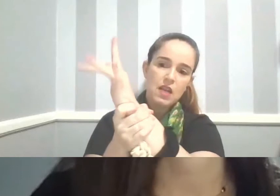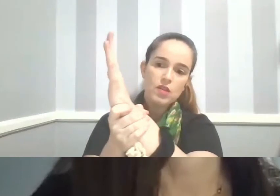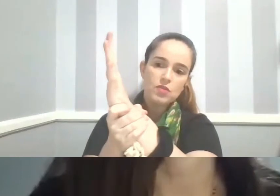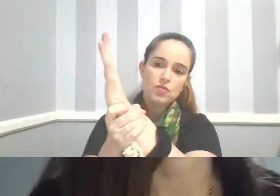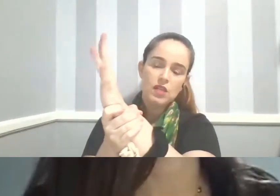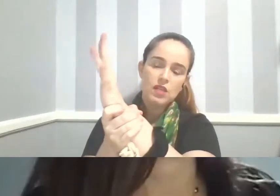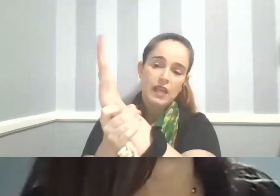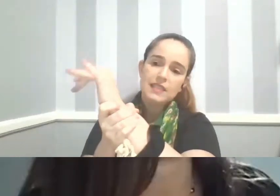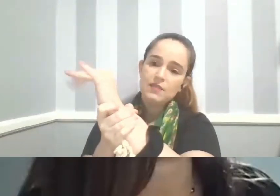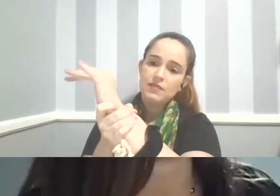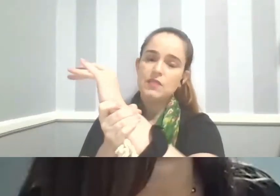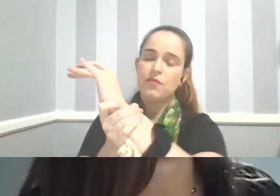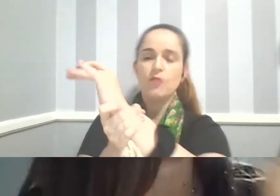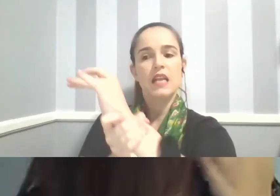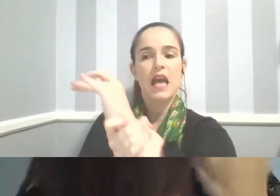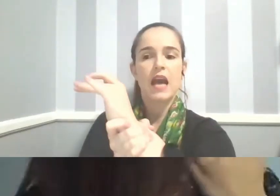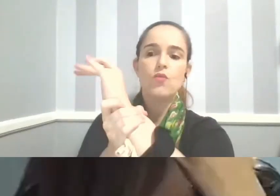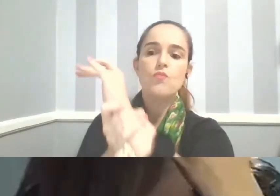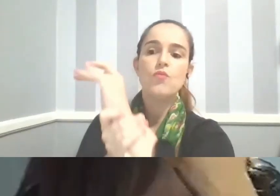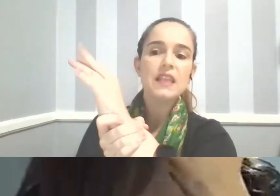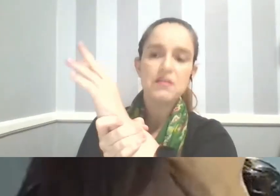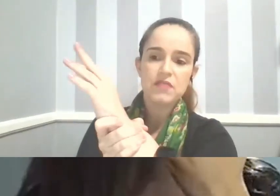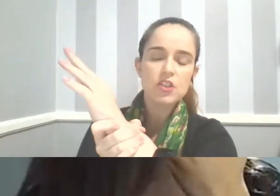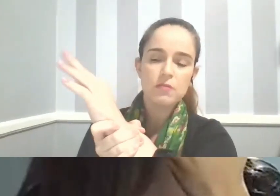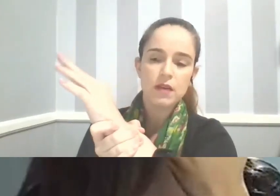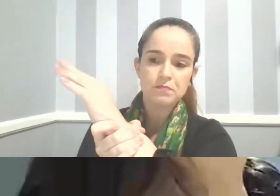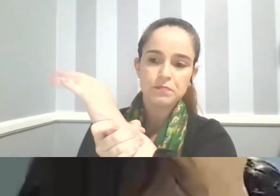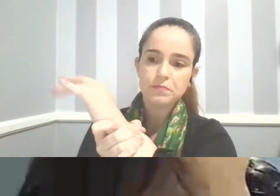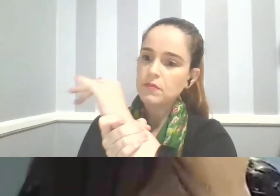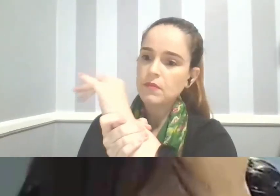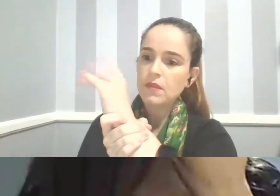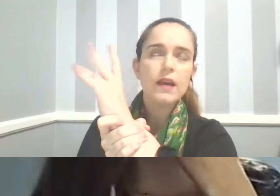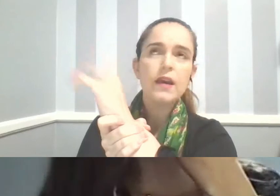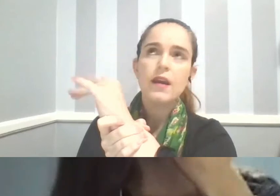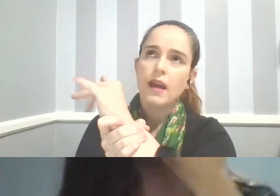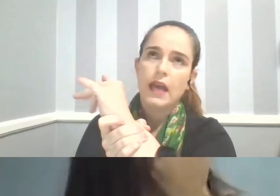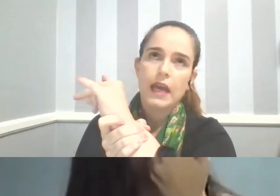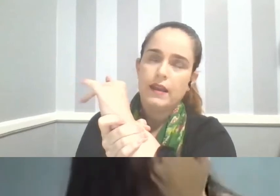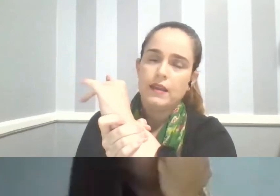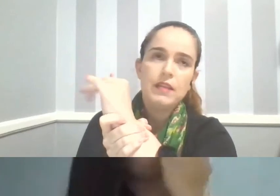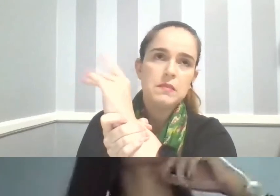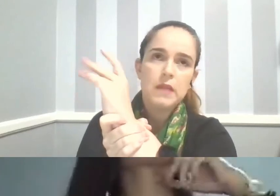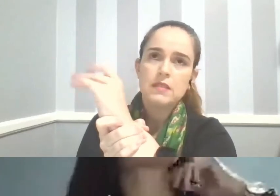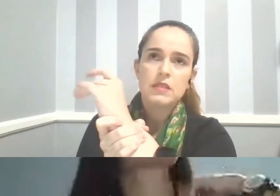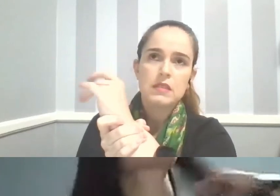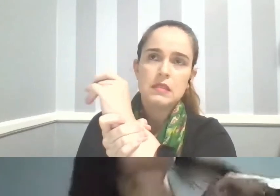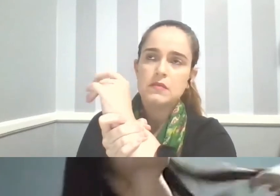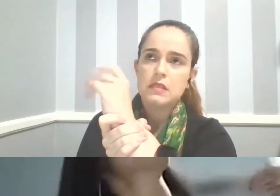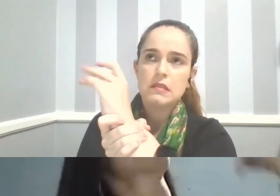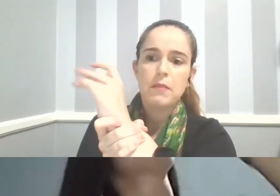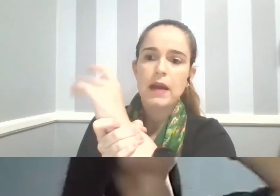ficar cianótico, e se for um cenário com muita vítima, né? Infelizmente,